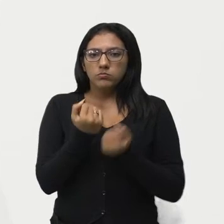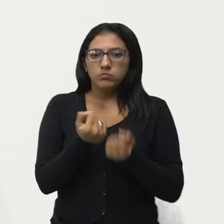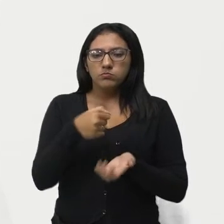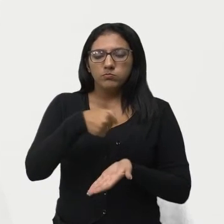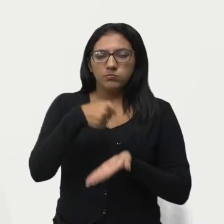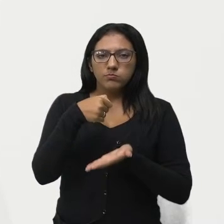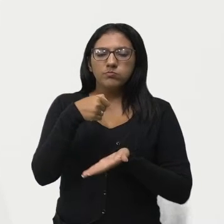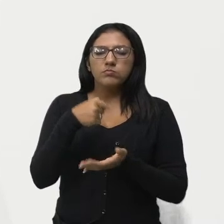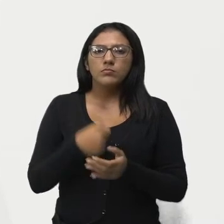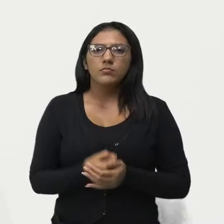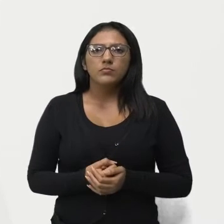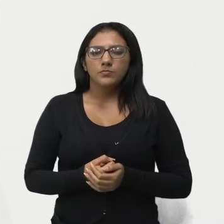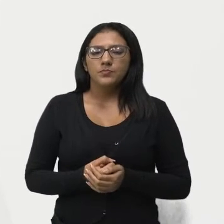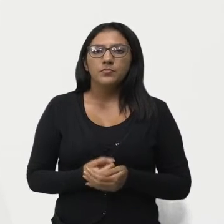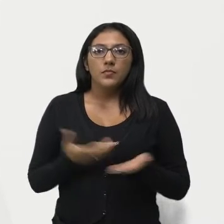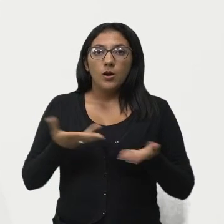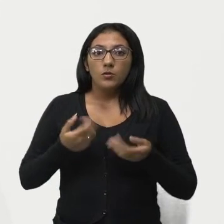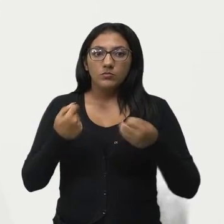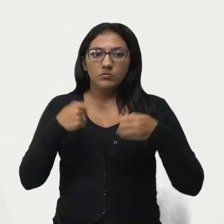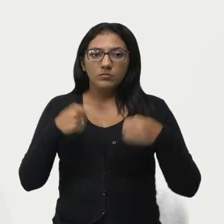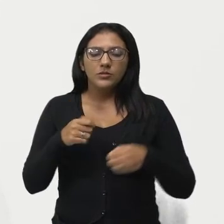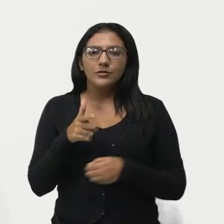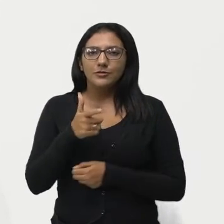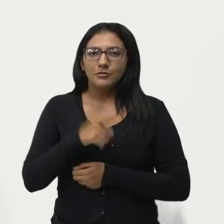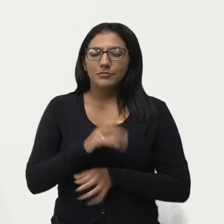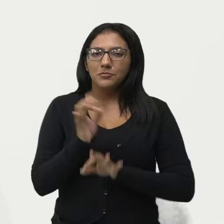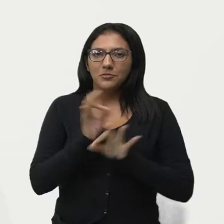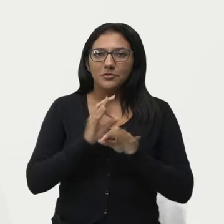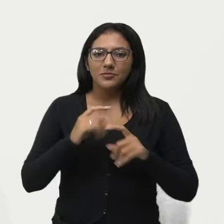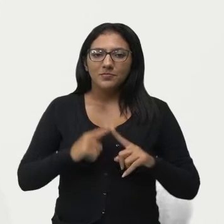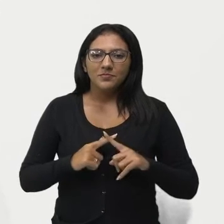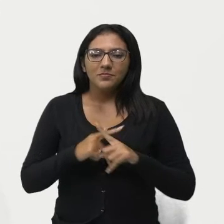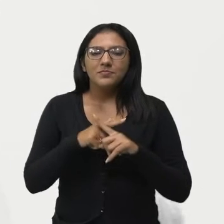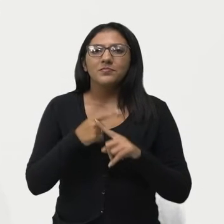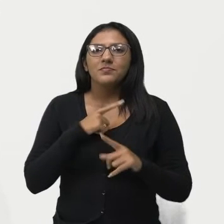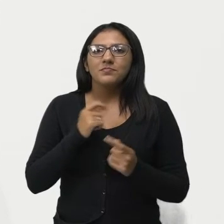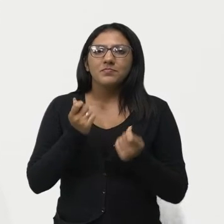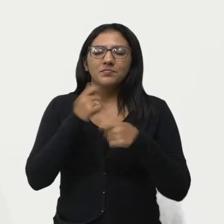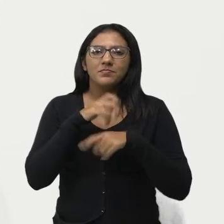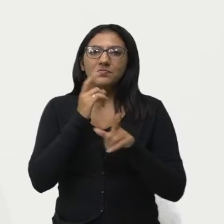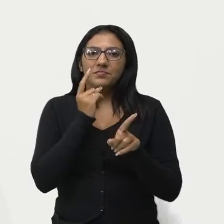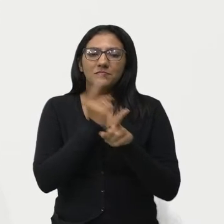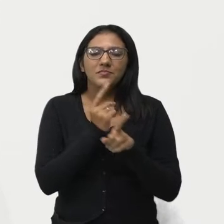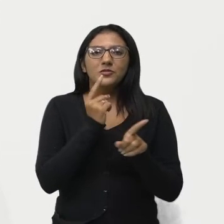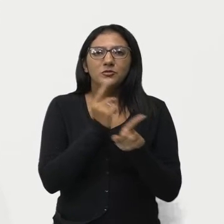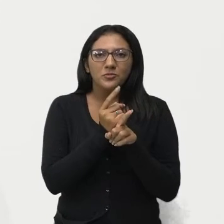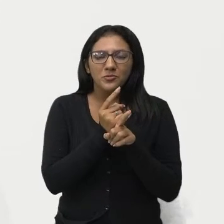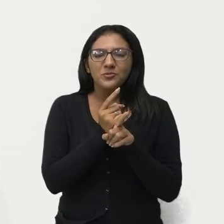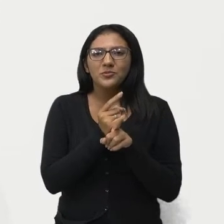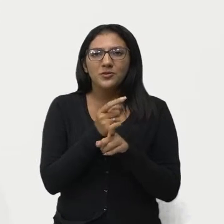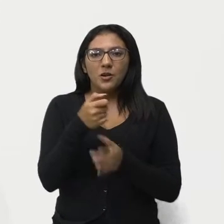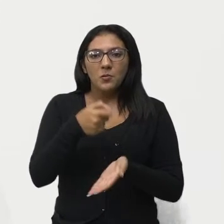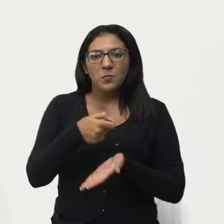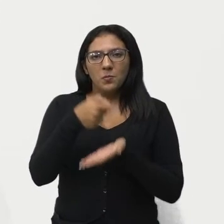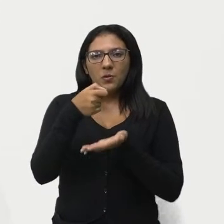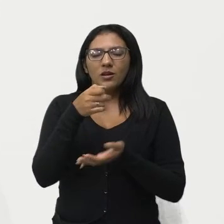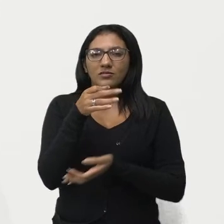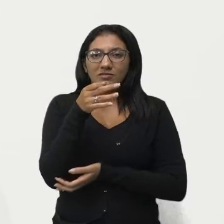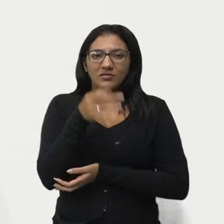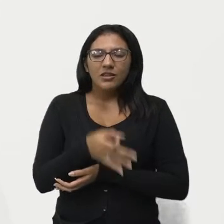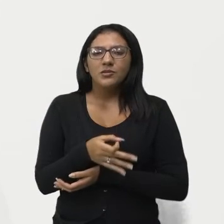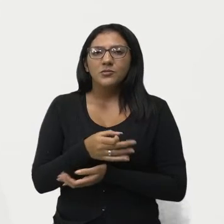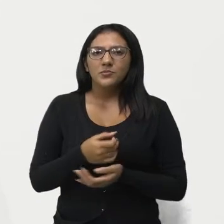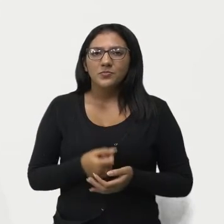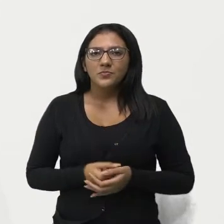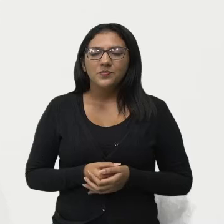gente utiliza mais uma vez aqui a nossa regra de 3 para estabelecer, então, quanto vai ser, tá? Essa quantidade